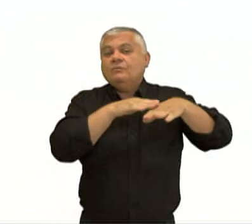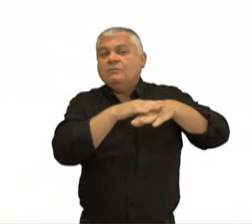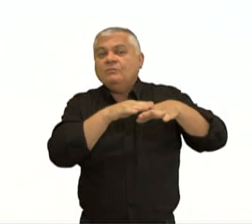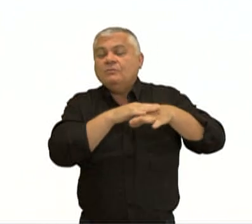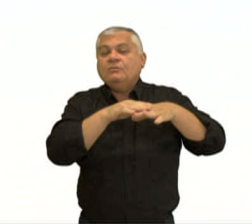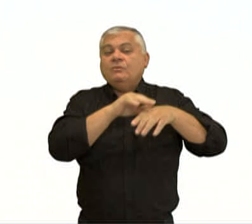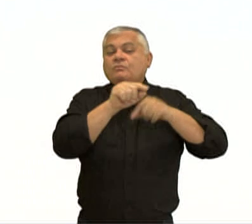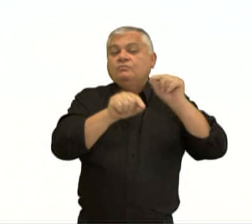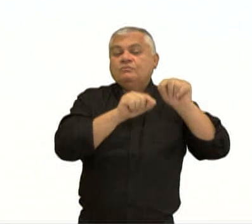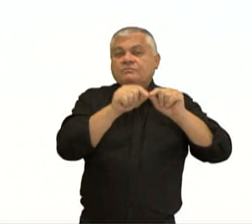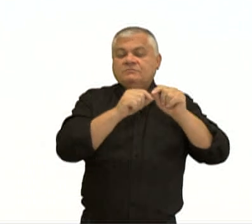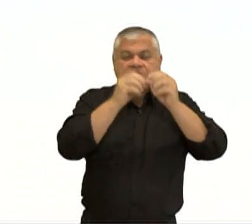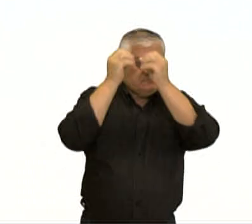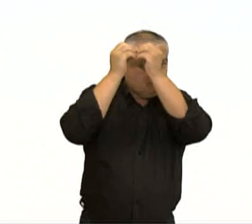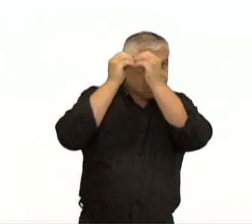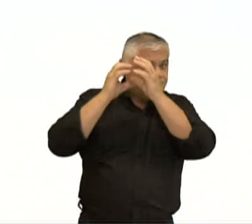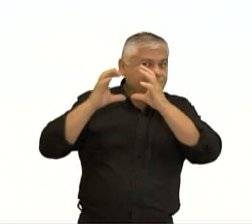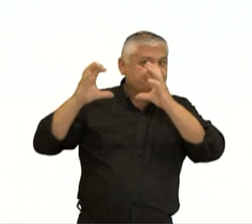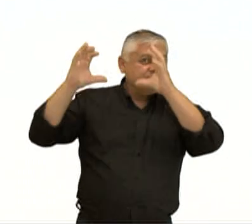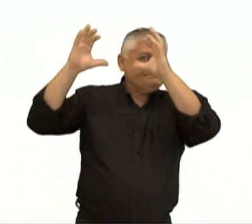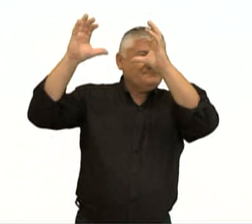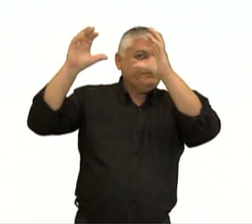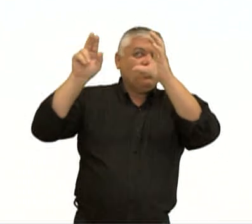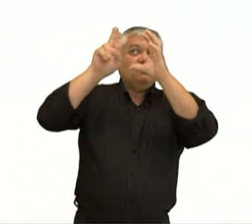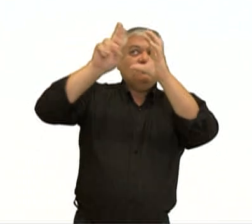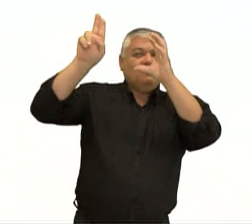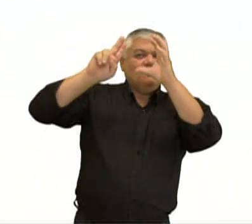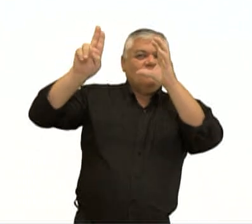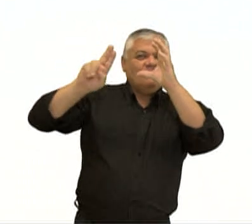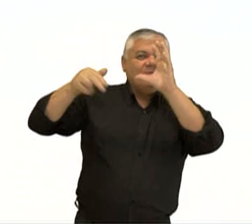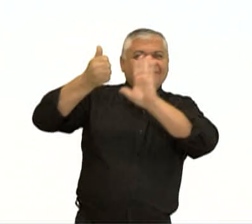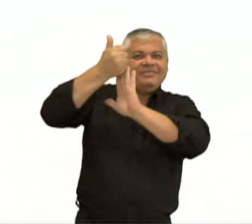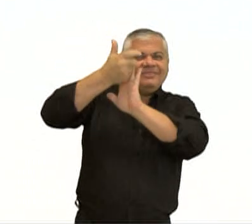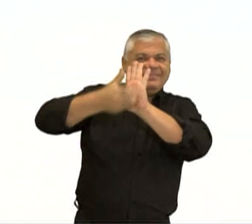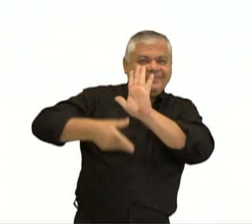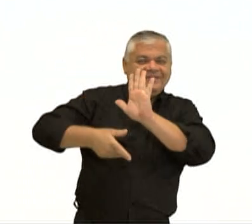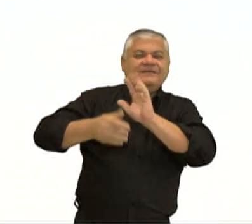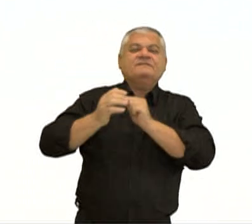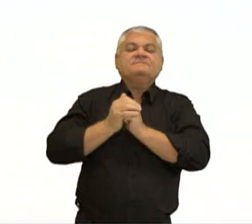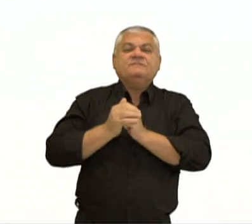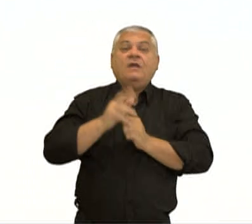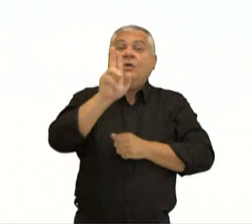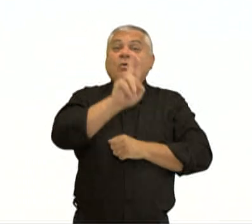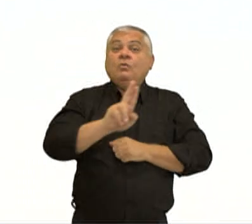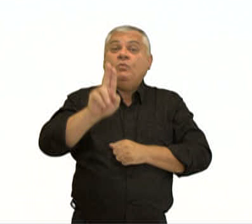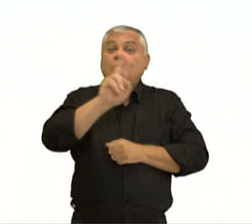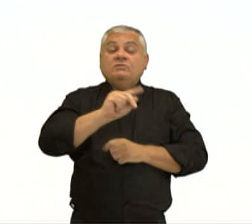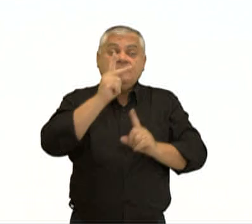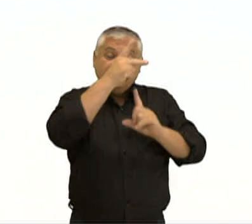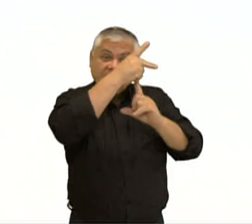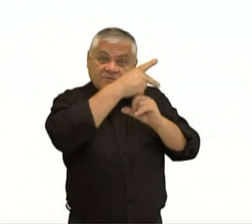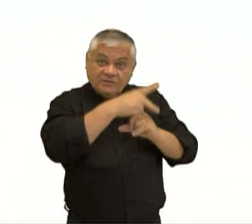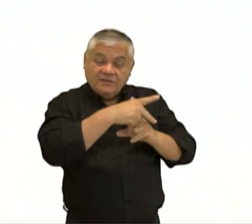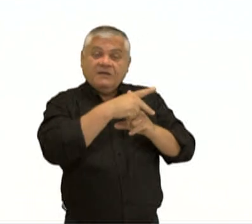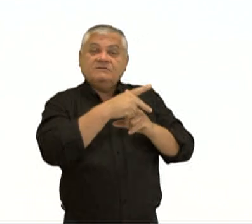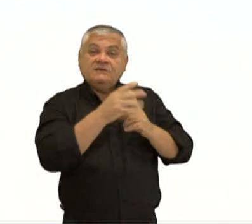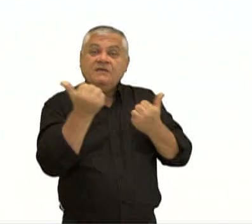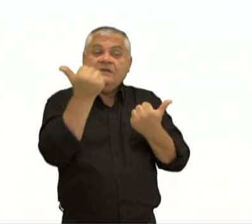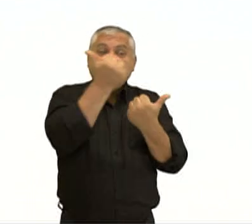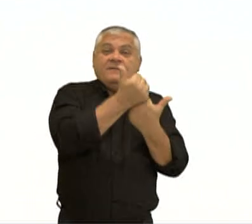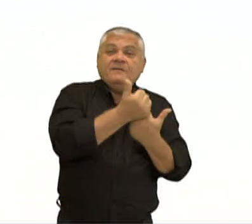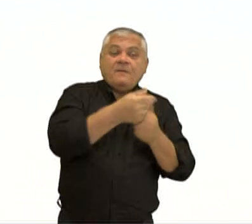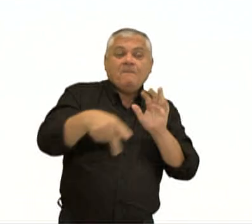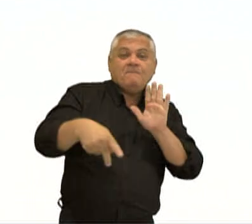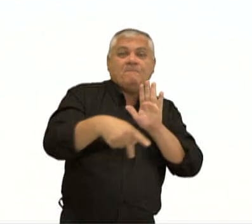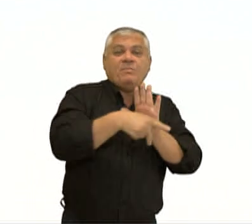Coloque-as em balões acima dos personagens. Utilize personagens que representam os